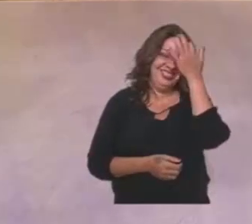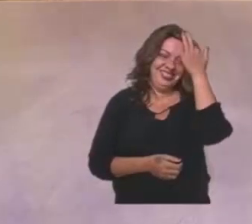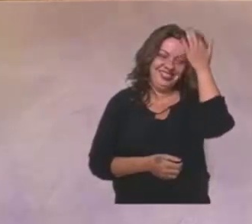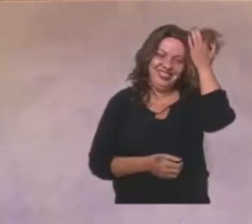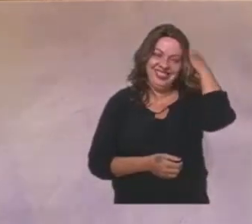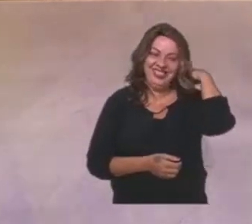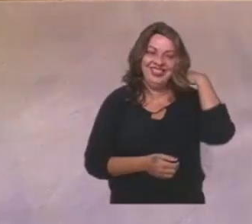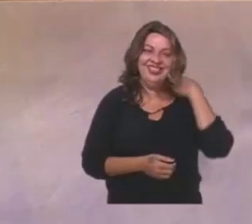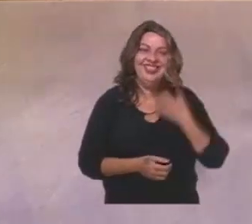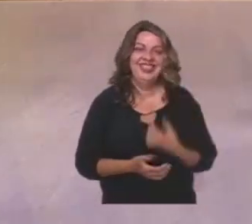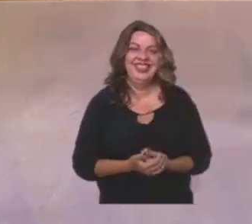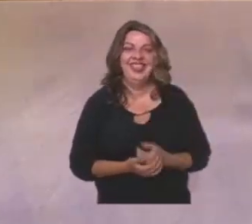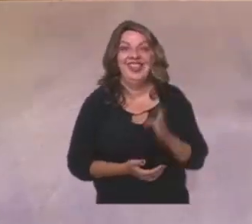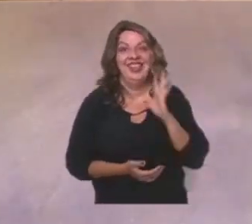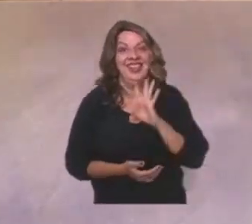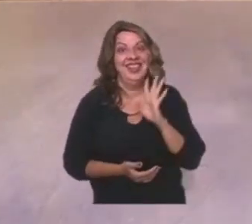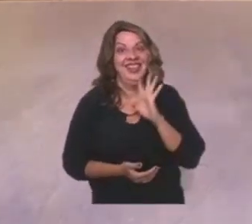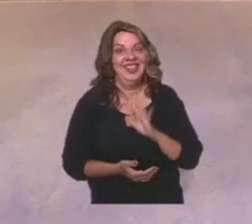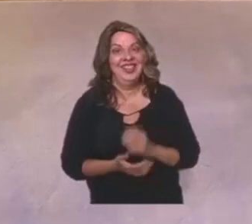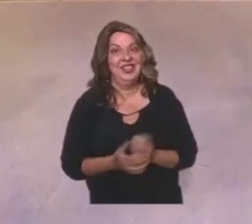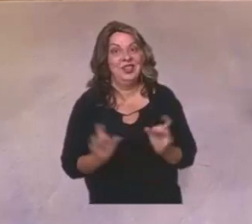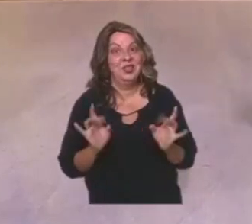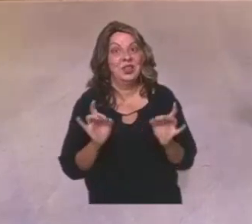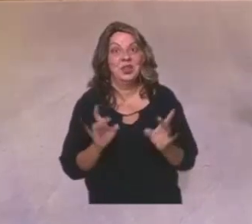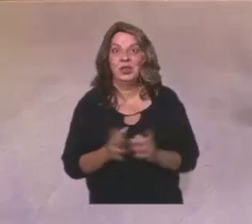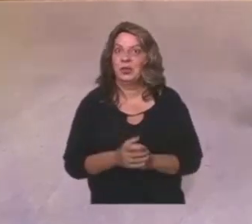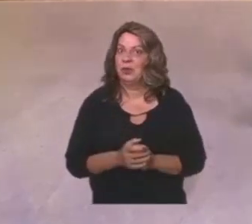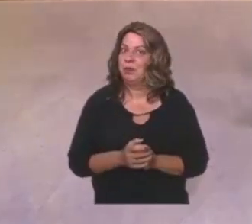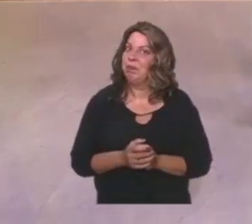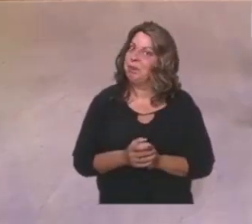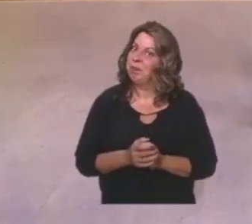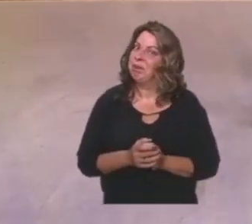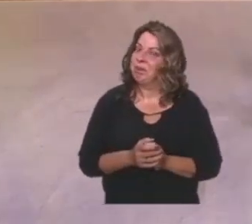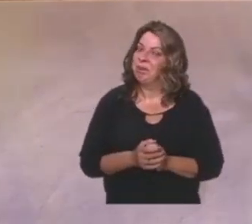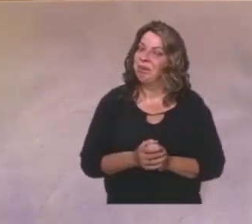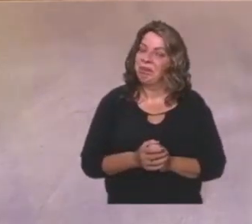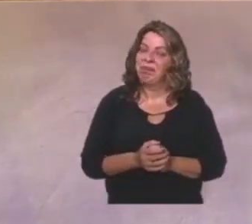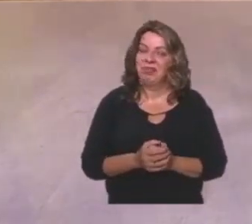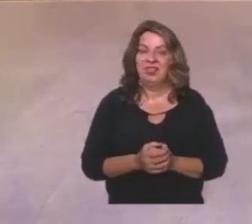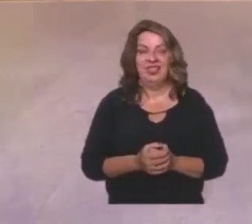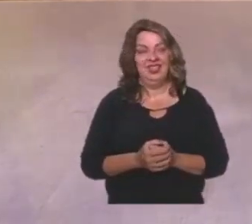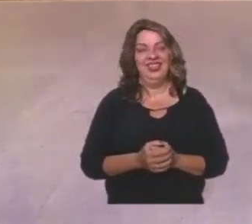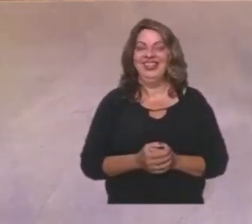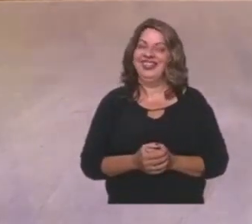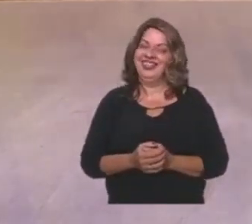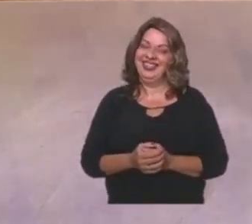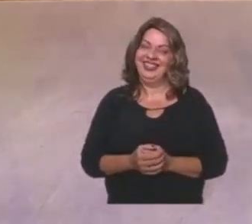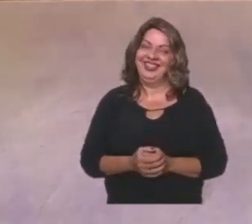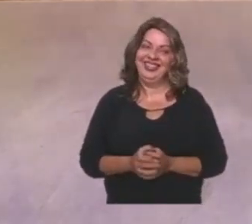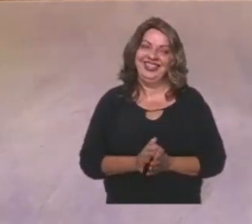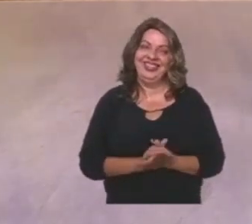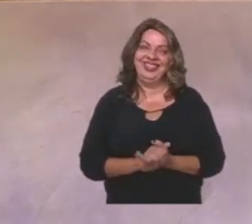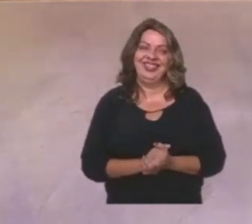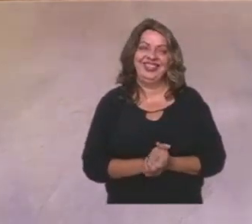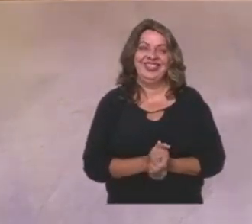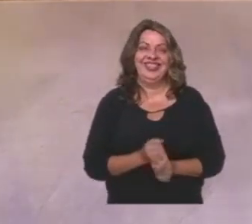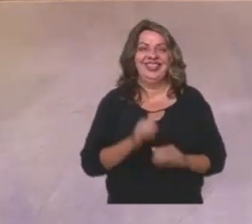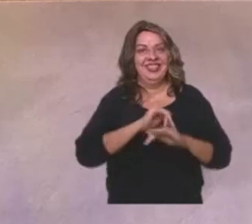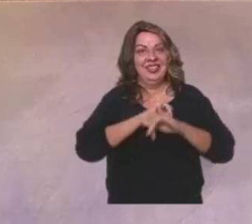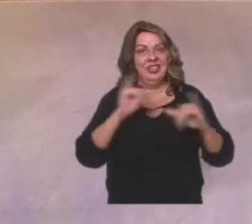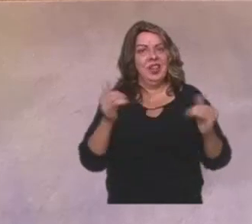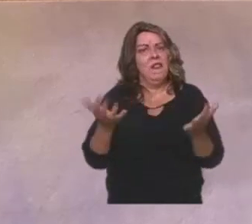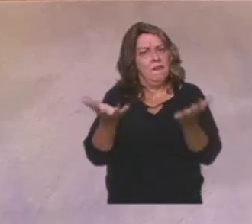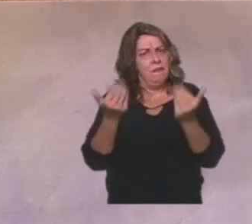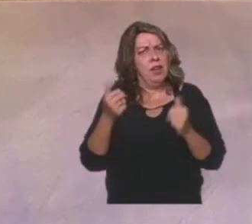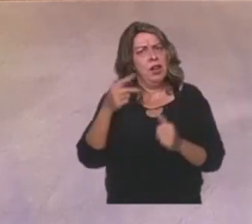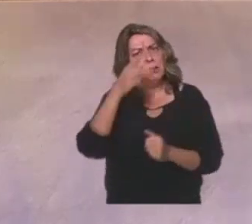Muito olha legal, aí! Né? Nossos boa, promotores são as melhores onça, pessoas. Tá fora, já fez, ó, já fez ali, já divulgou, vem pra cá,